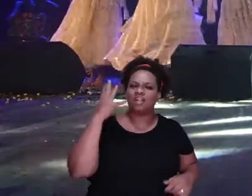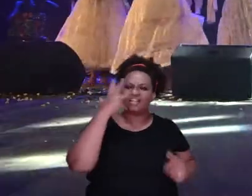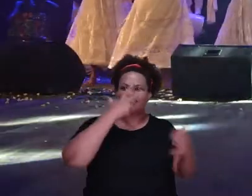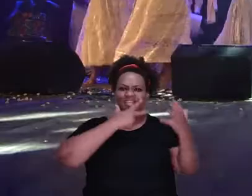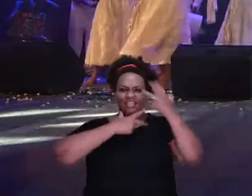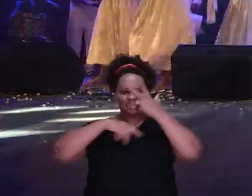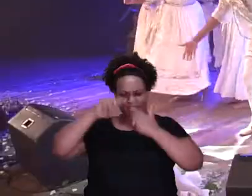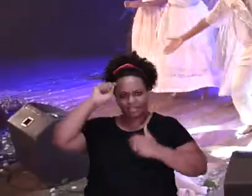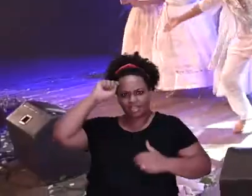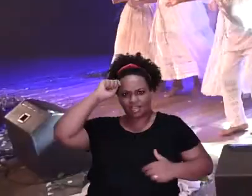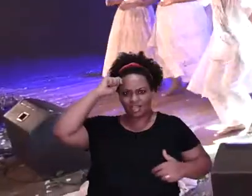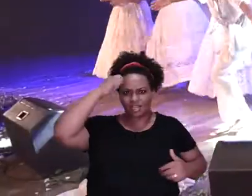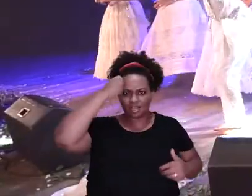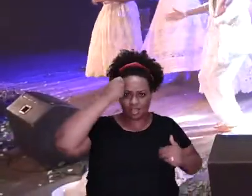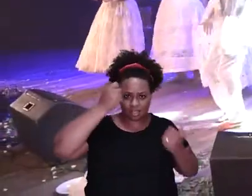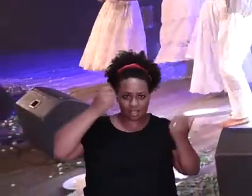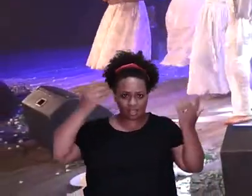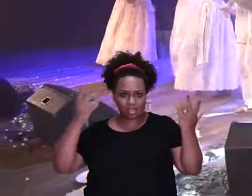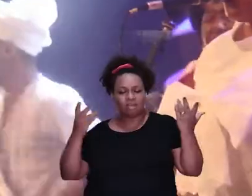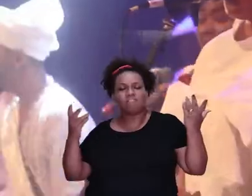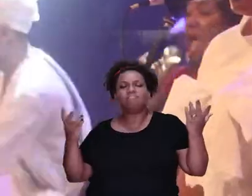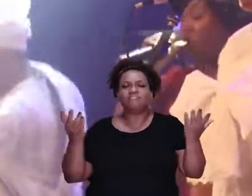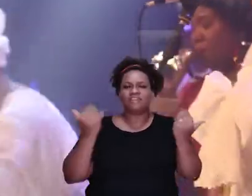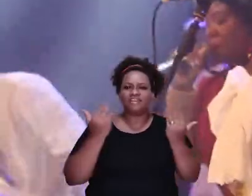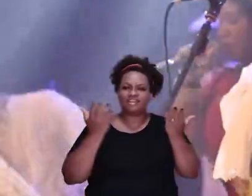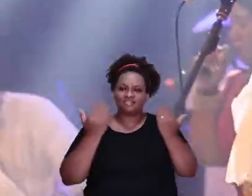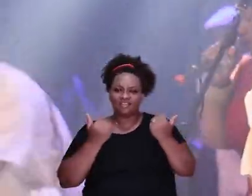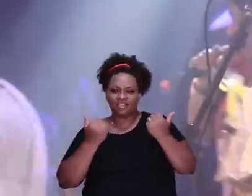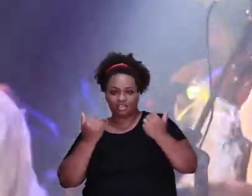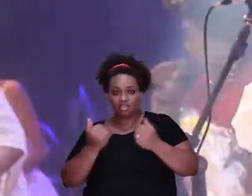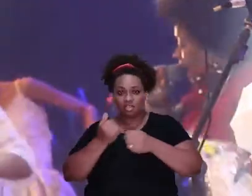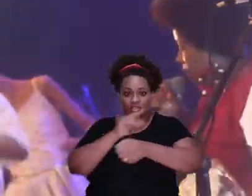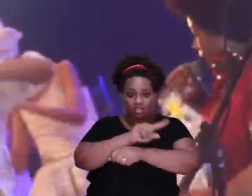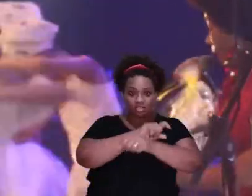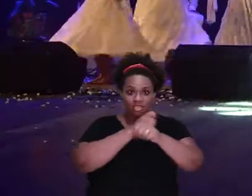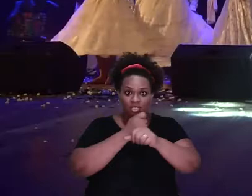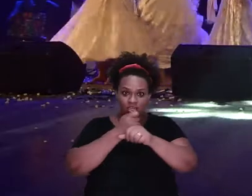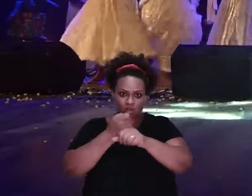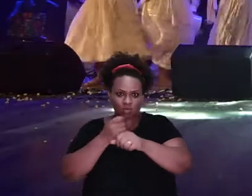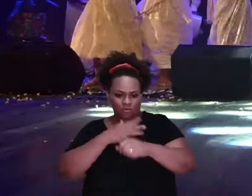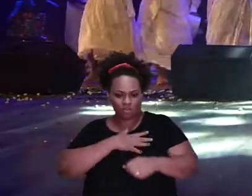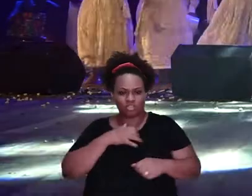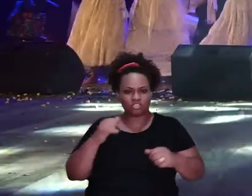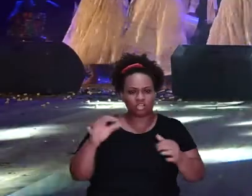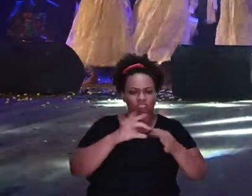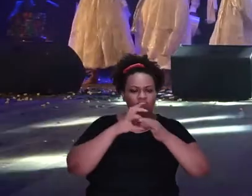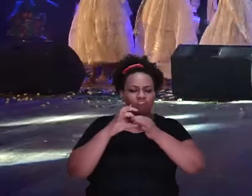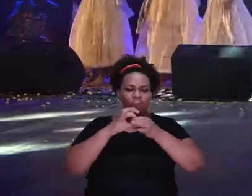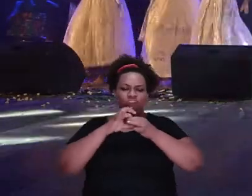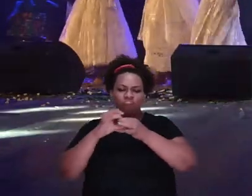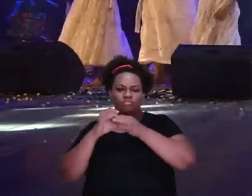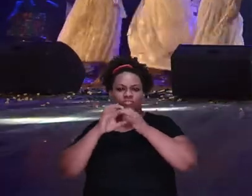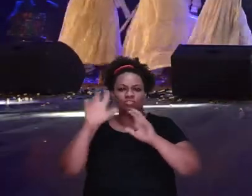vou levar galera o que criou o livro Quilombo acerto dançaram na roupa tudo lindo